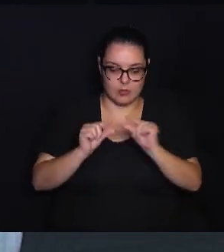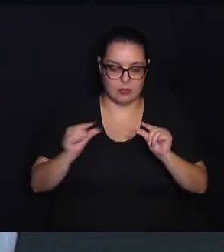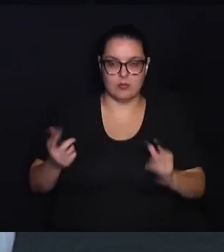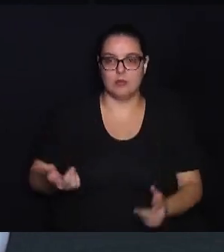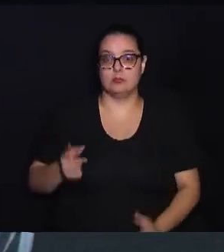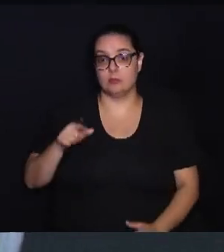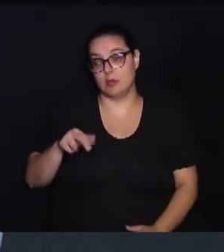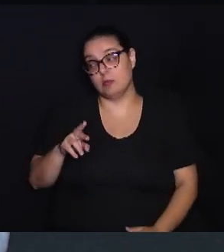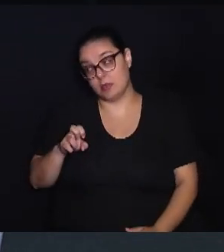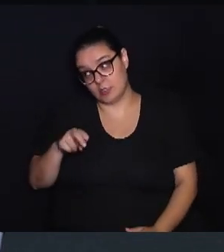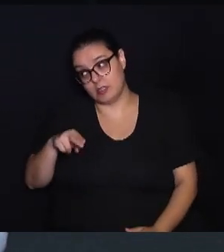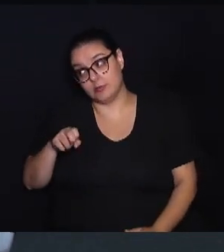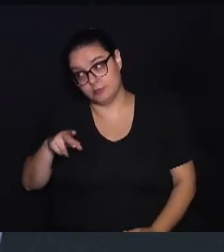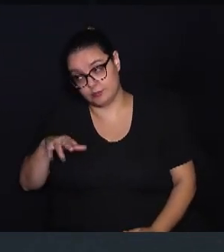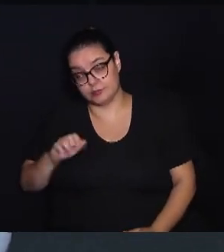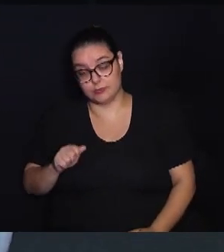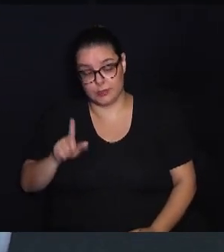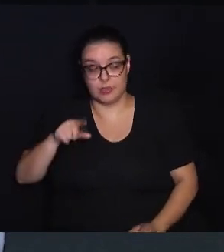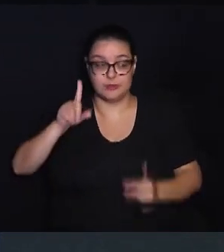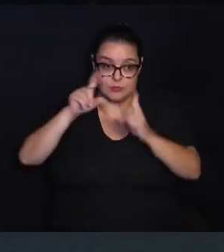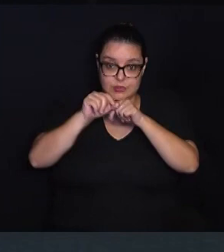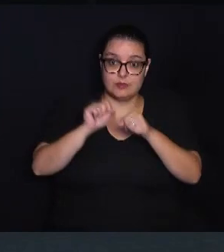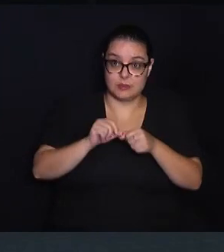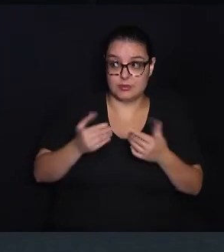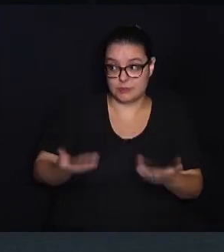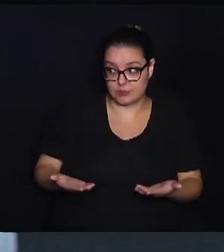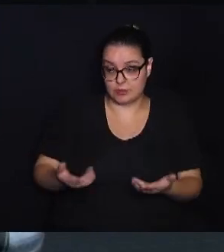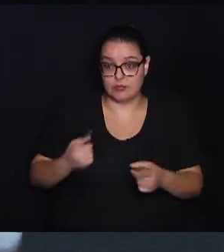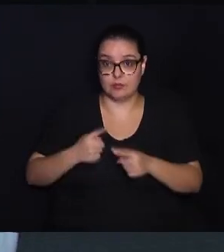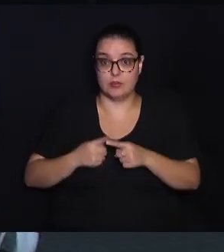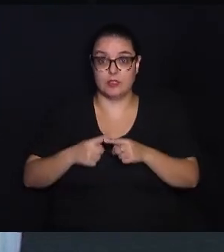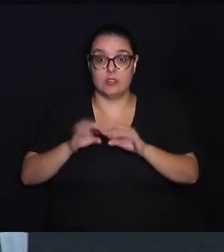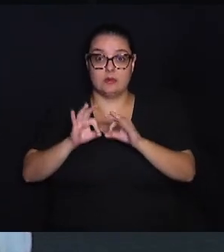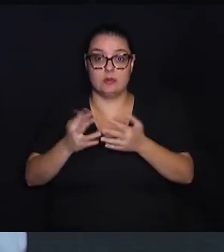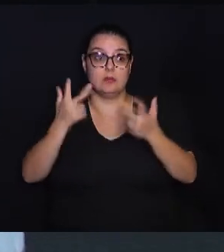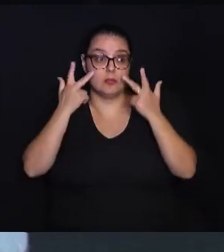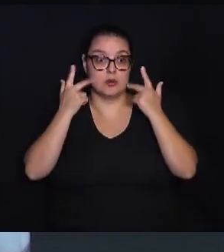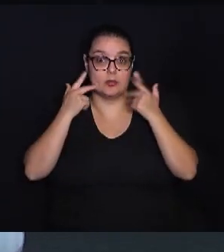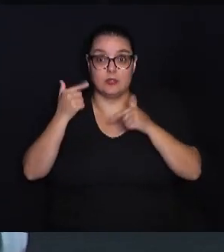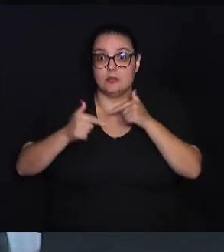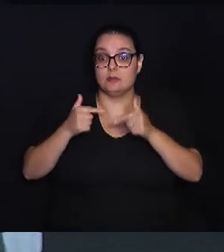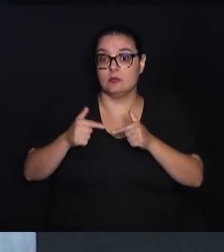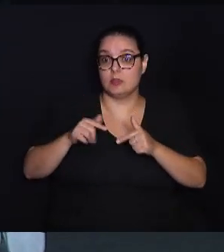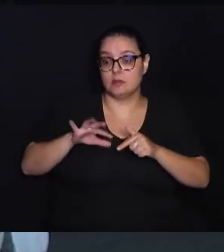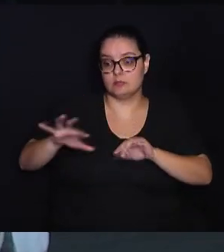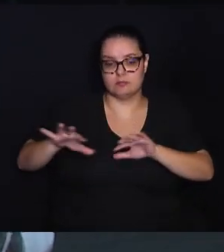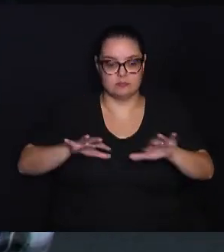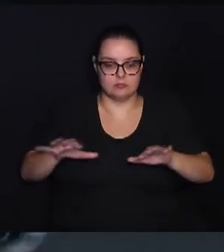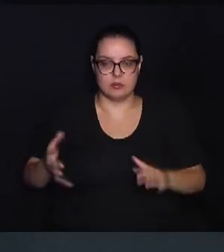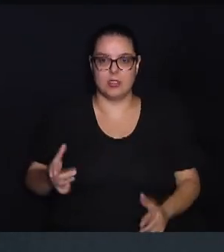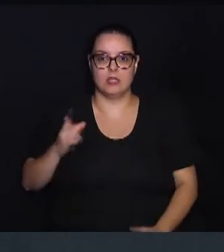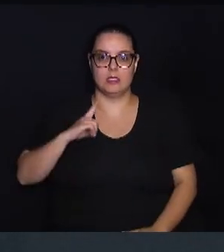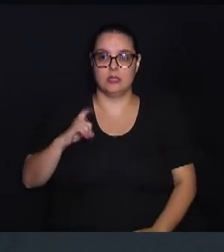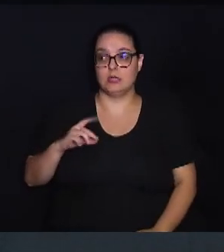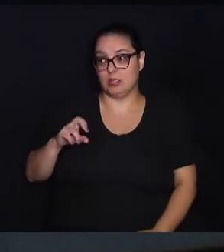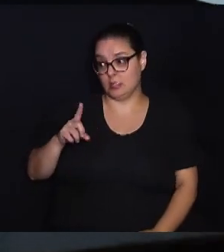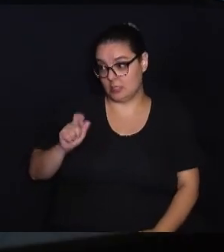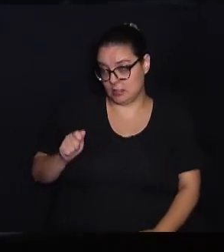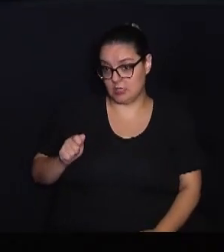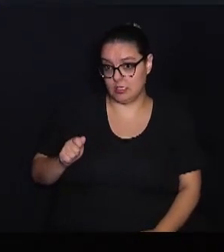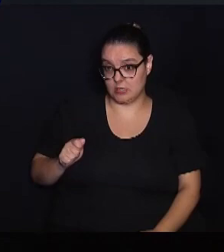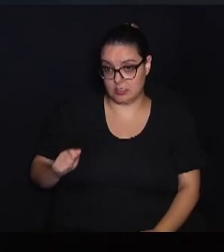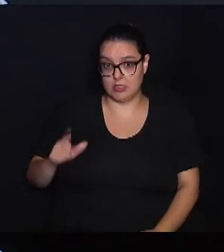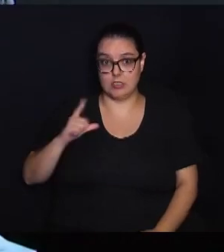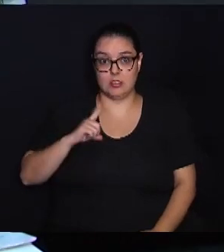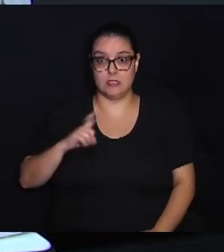gradativamente. É uma renúncia, Rafael, é muito difícil fazer isso, né, porque as famílias geralmente elas trabalham de maneira isoladas. Você tem a renda que